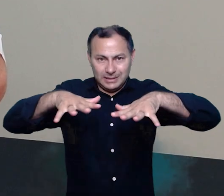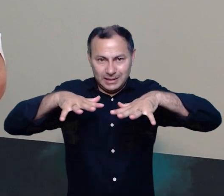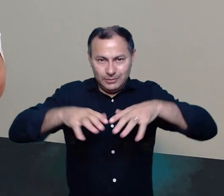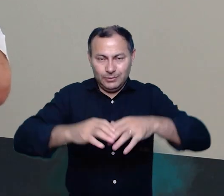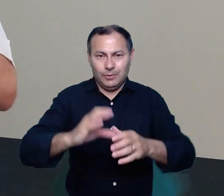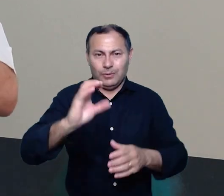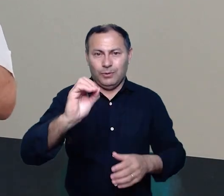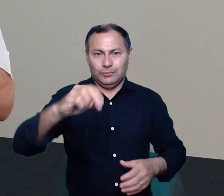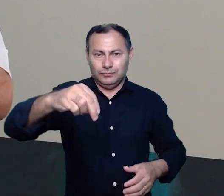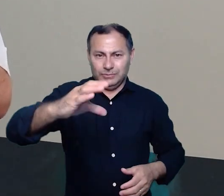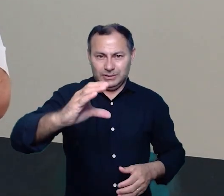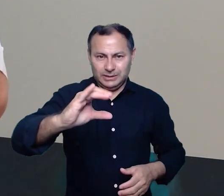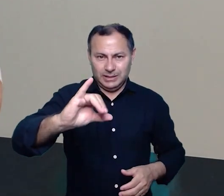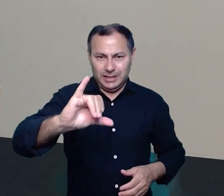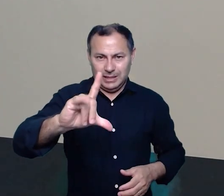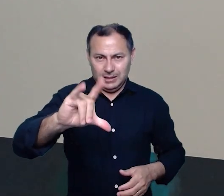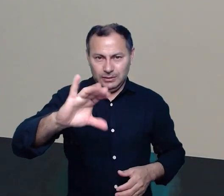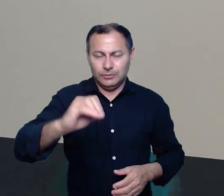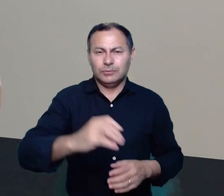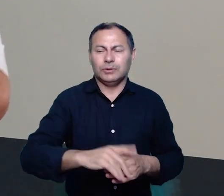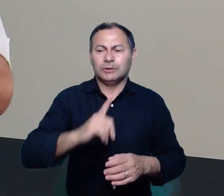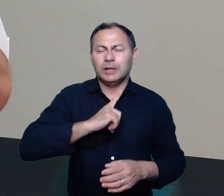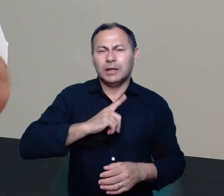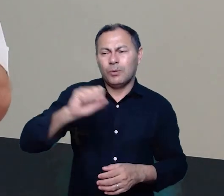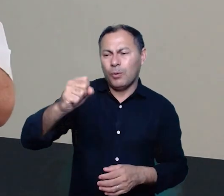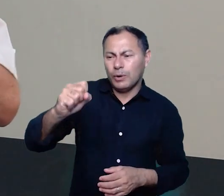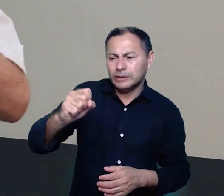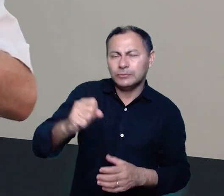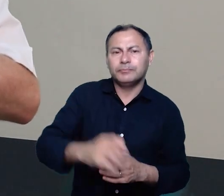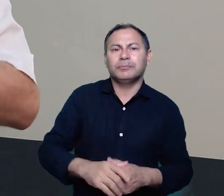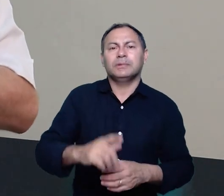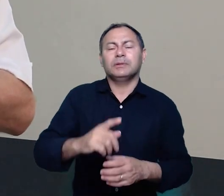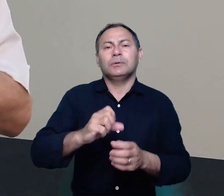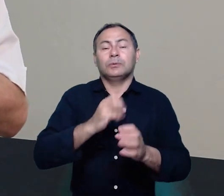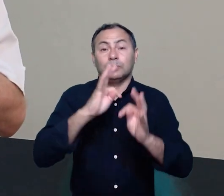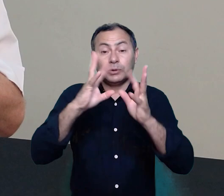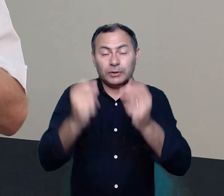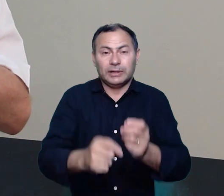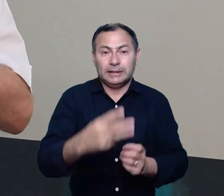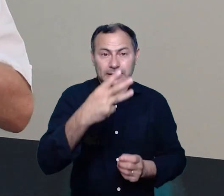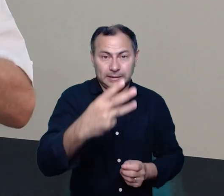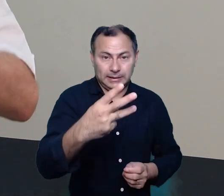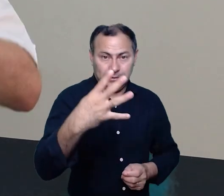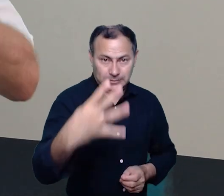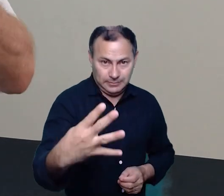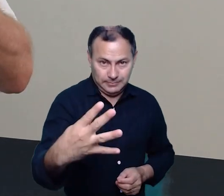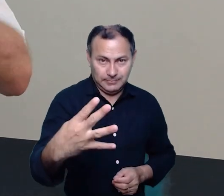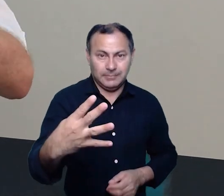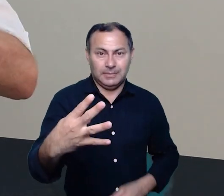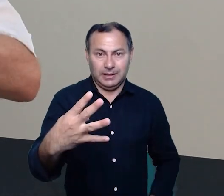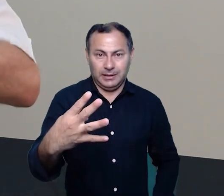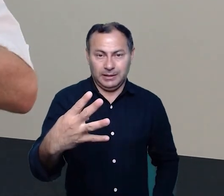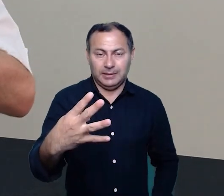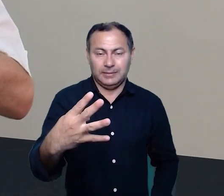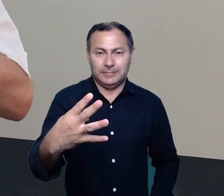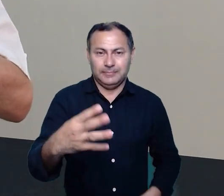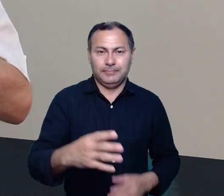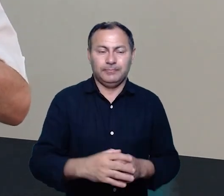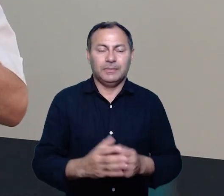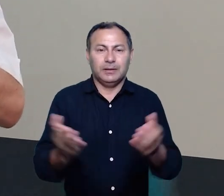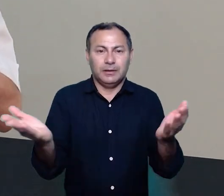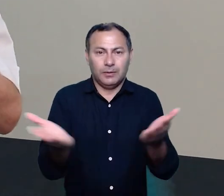tenho aqui uns 8, de um total de 34, que